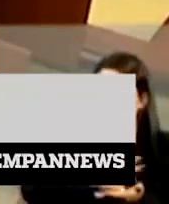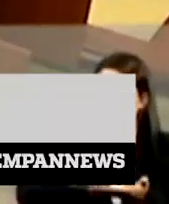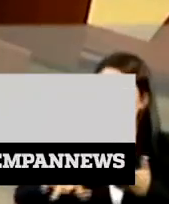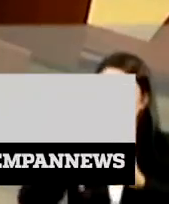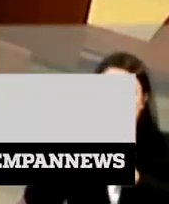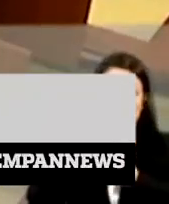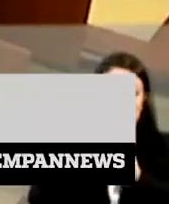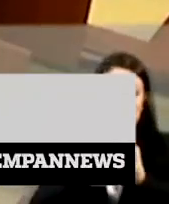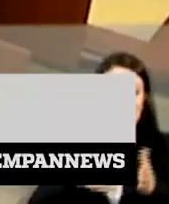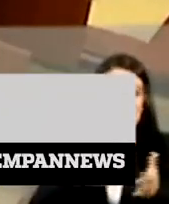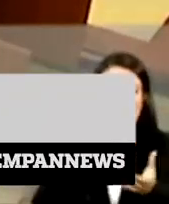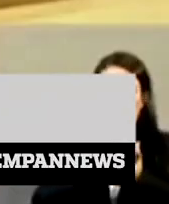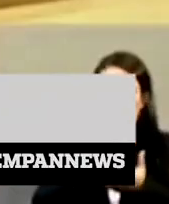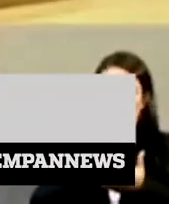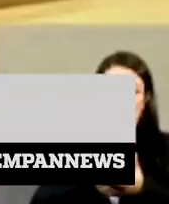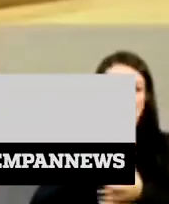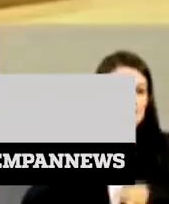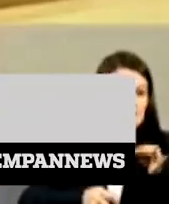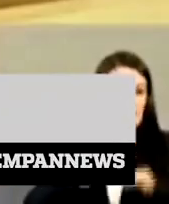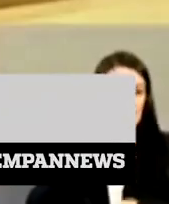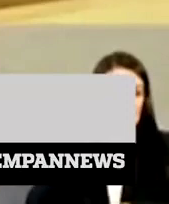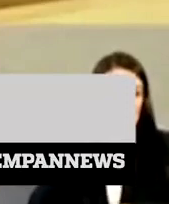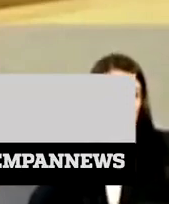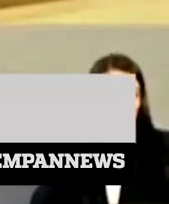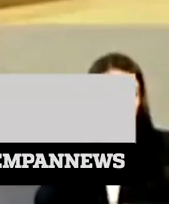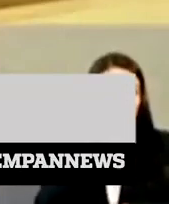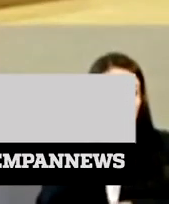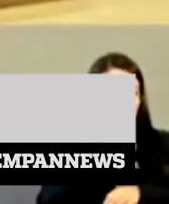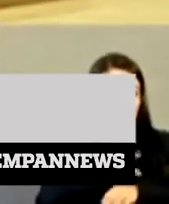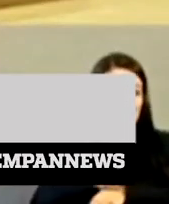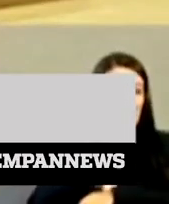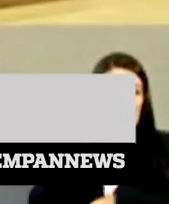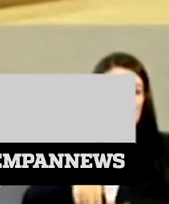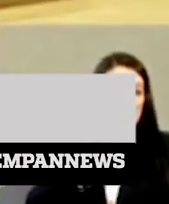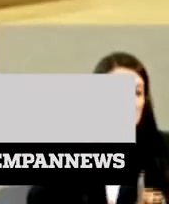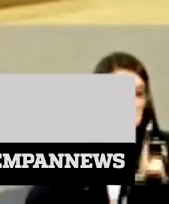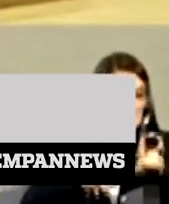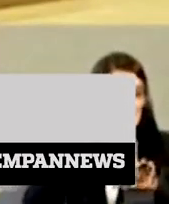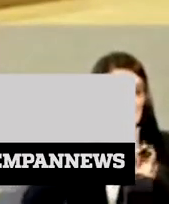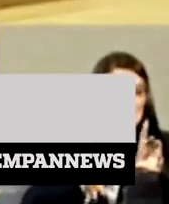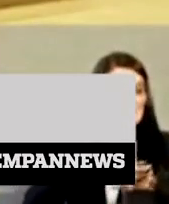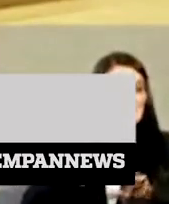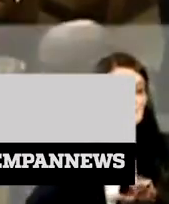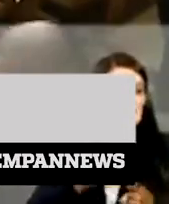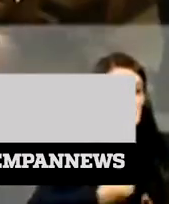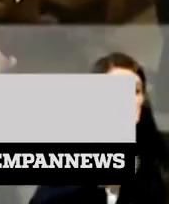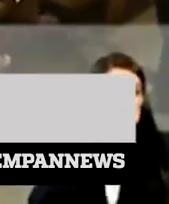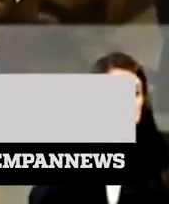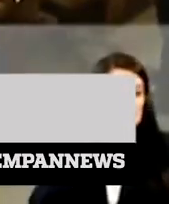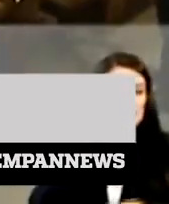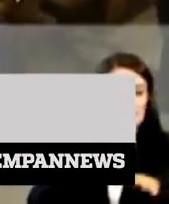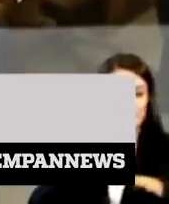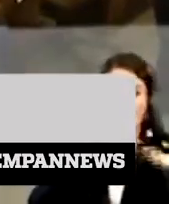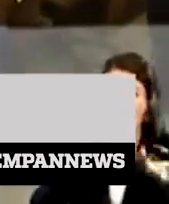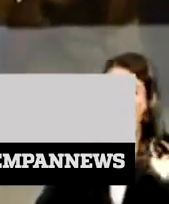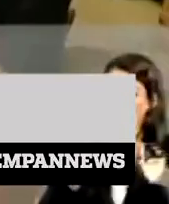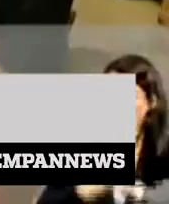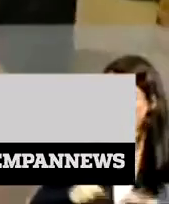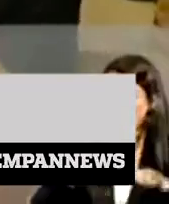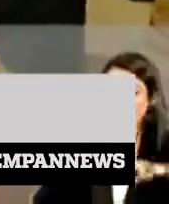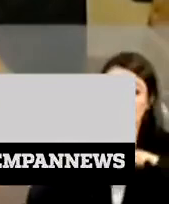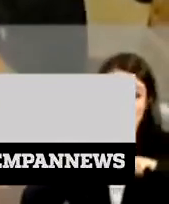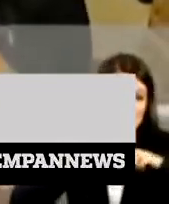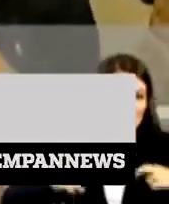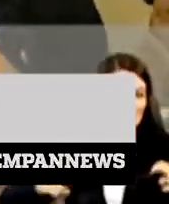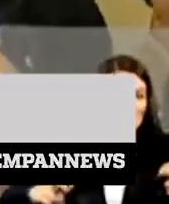votaram defenderam a criminalização de condutas discriminatórias contra a comunidade LGBTI. Os outros 5